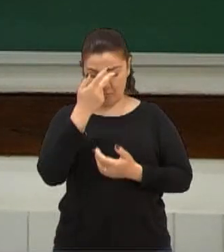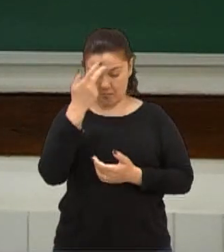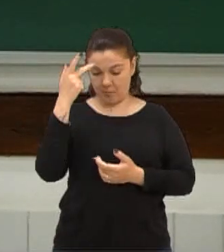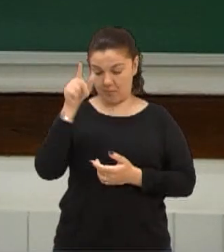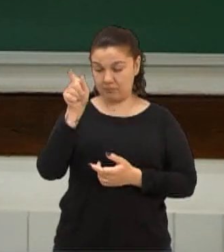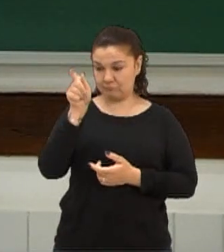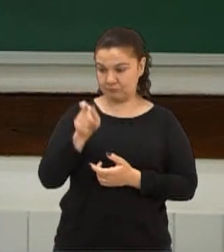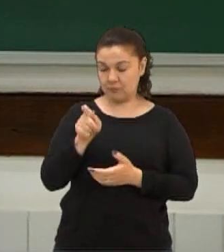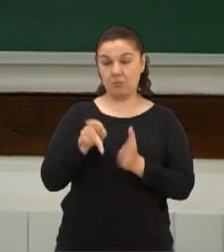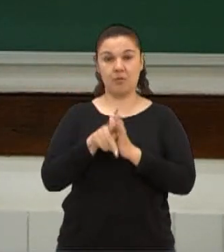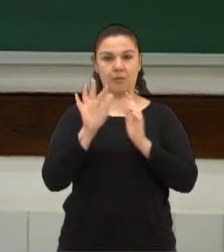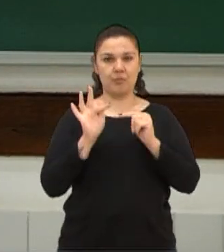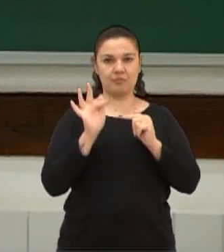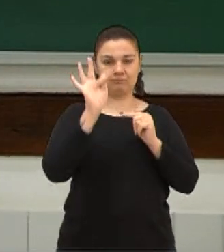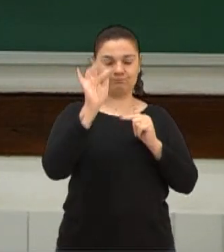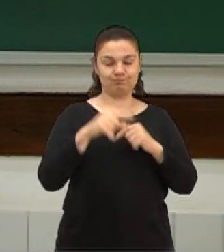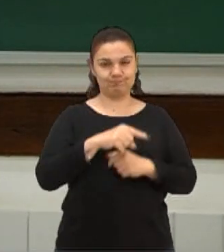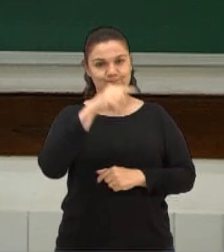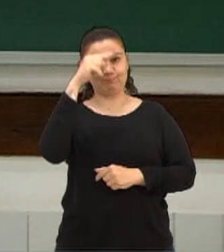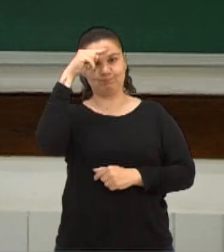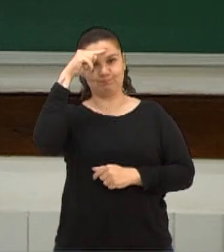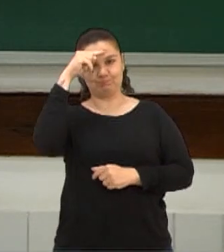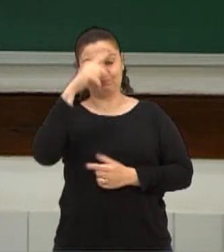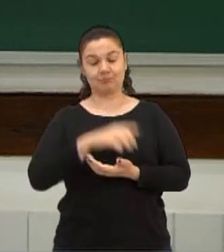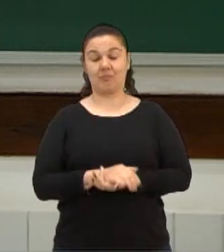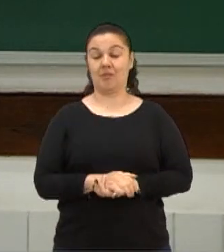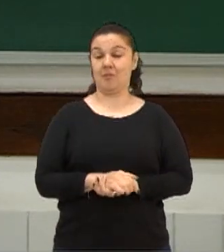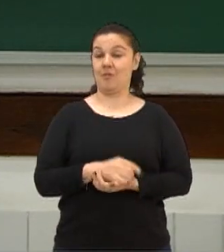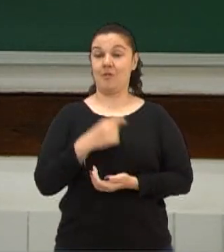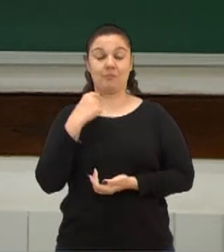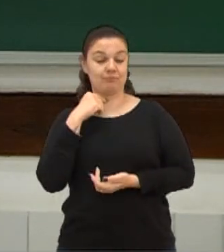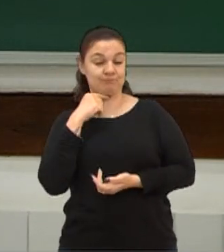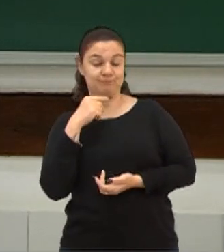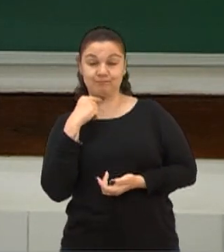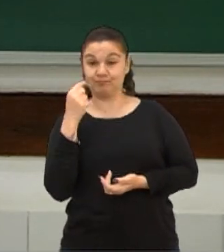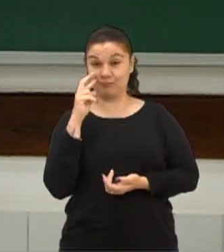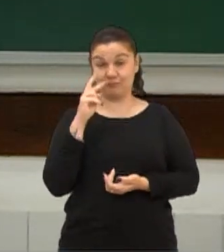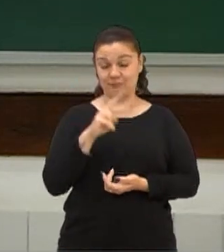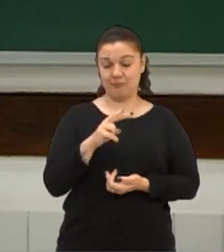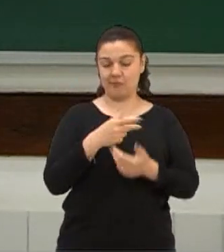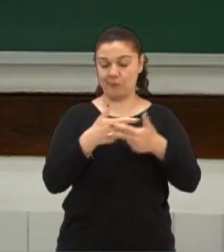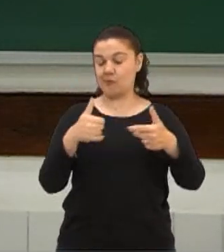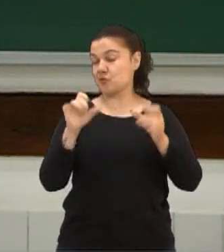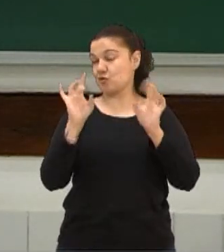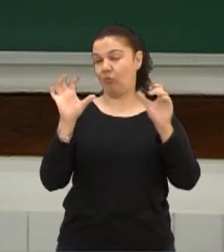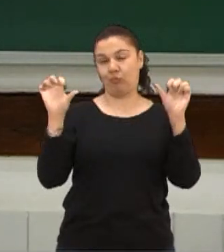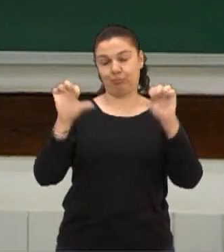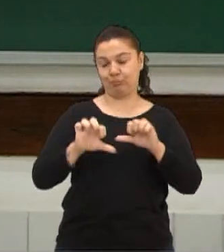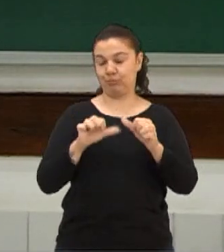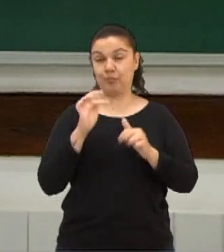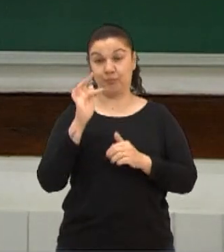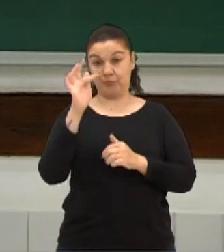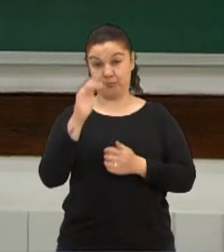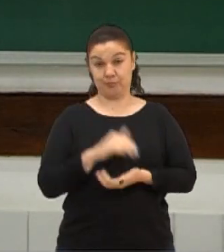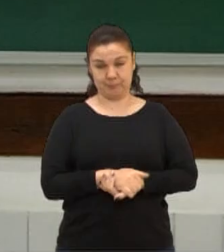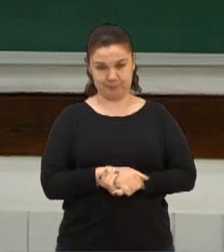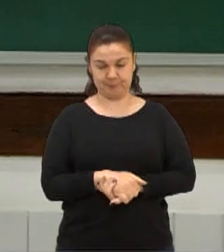lírico ali é de um futuro pessimista. Ele consegue enxergar ali as coisas ruins do futuro.